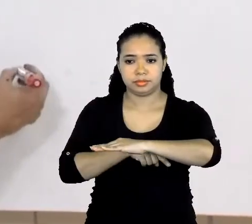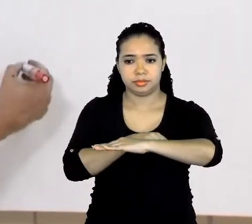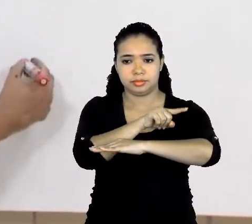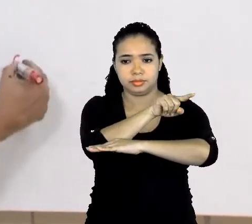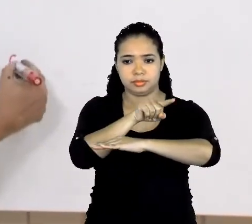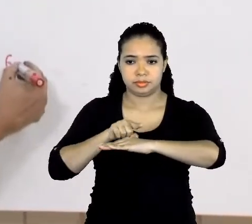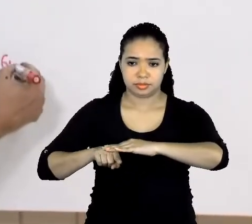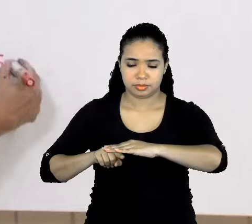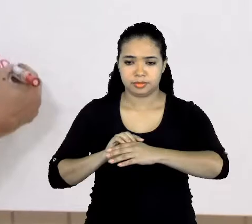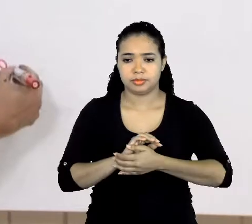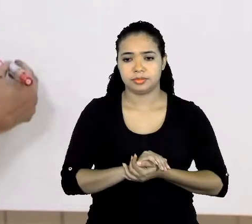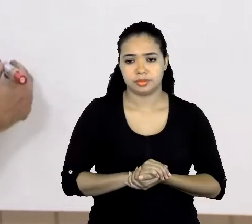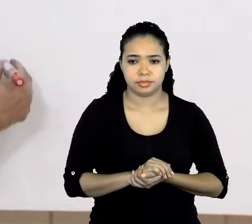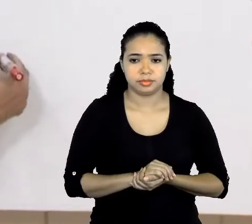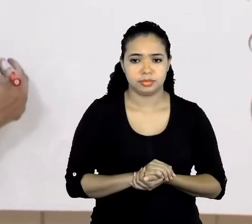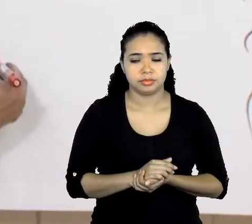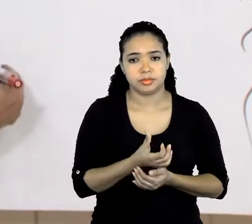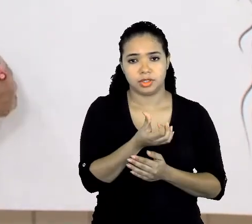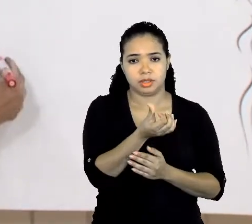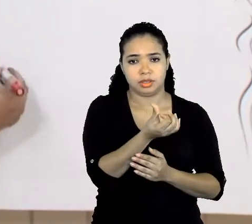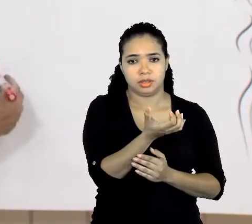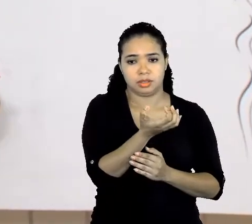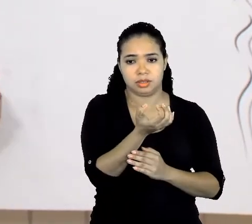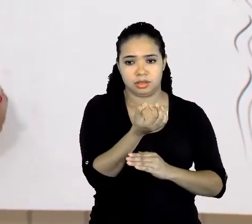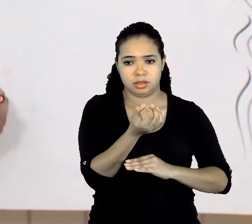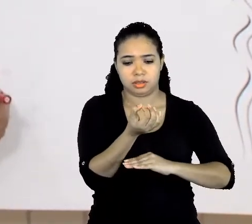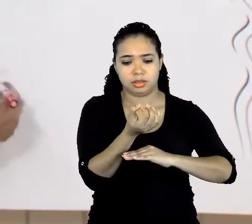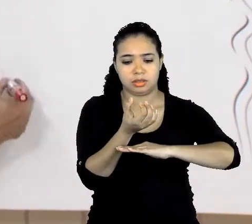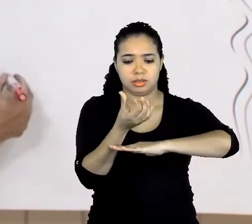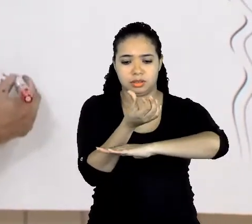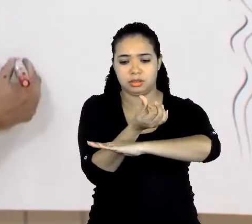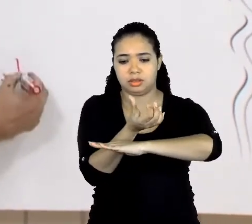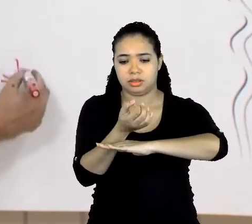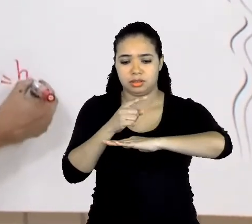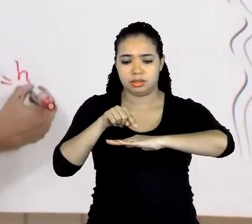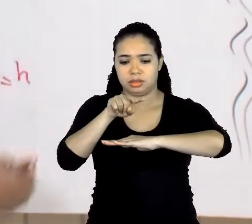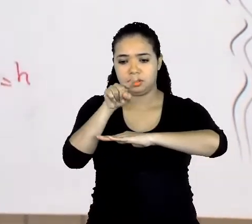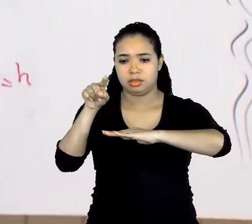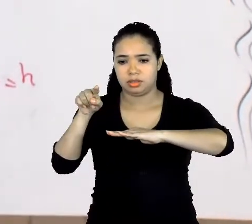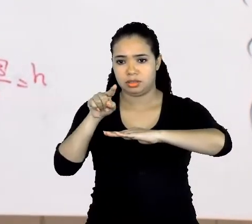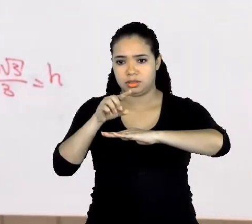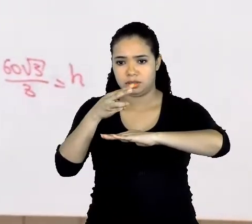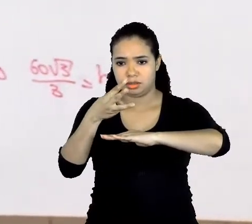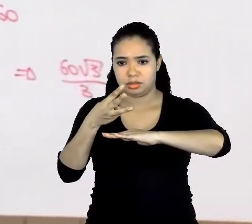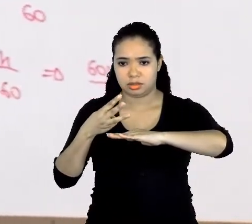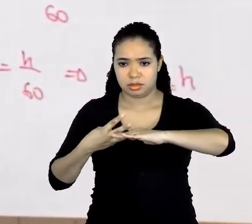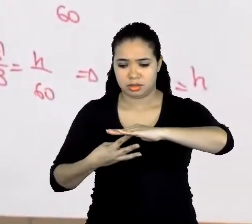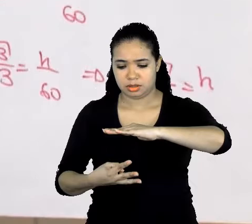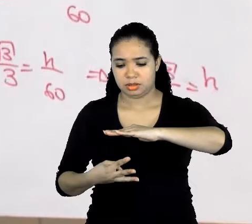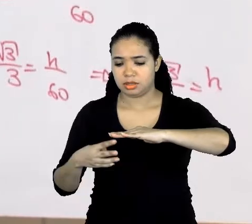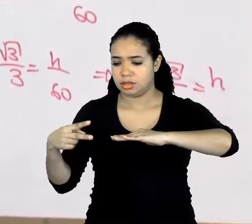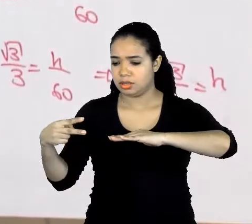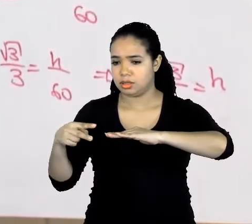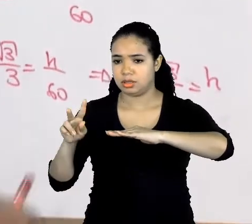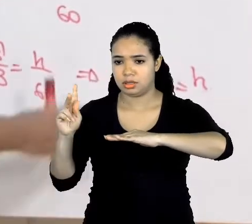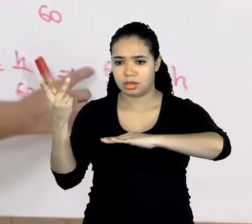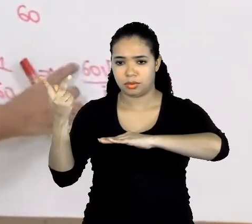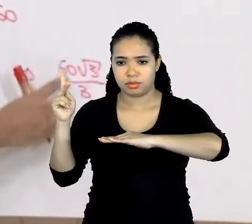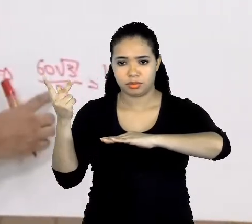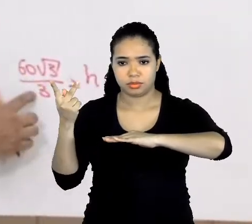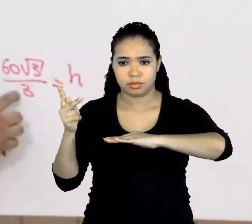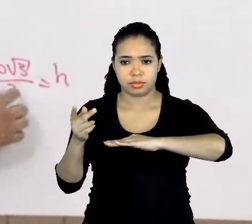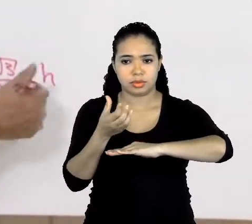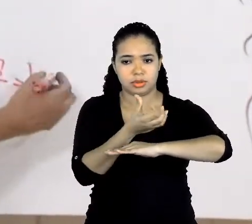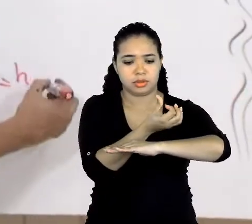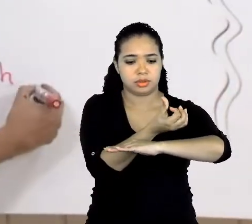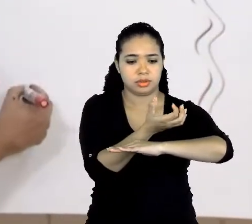ter 60 raiz de 3 dividido por 3 é a altura desse prédio, tudo bem?